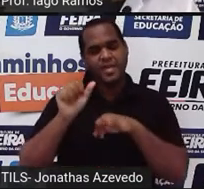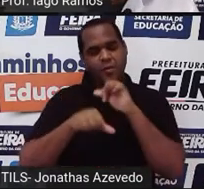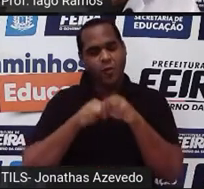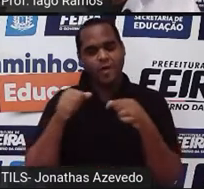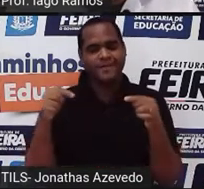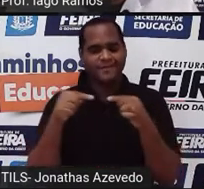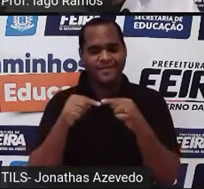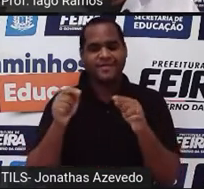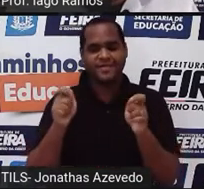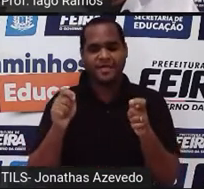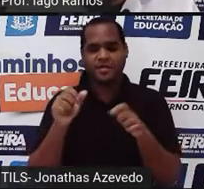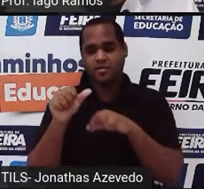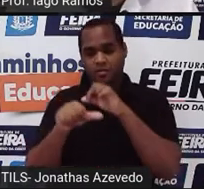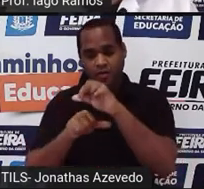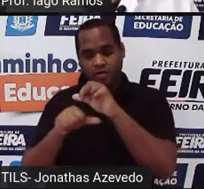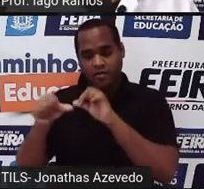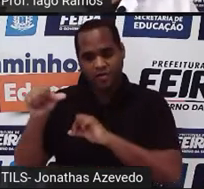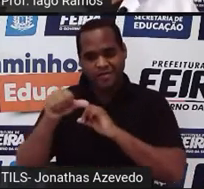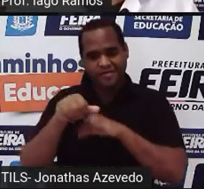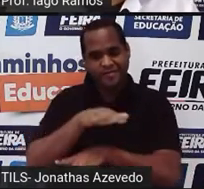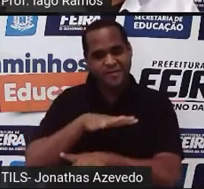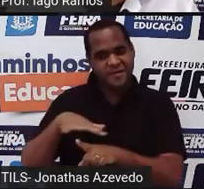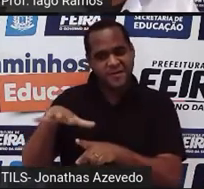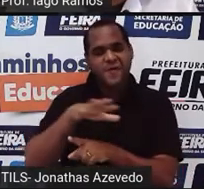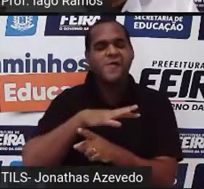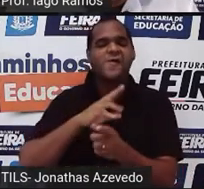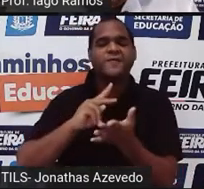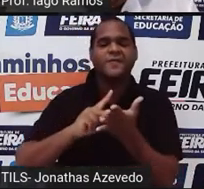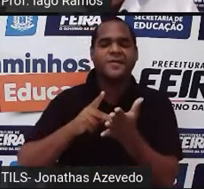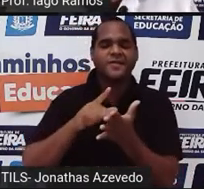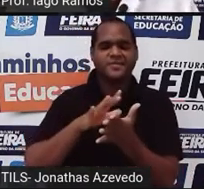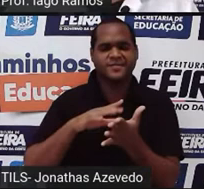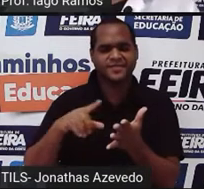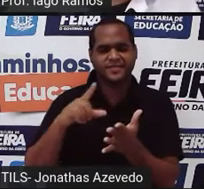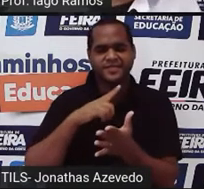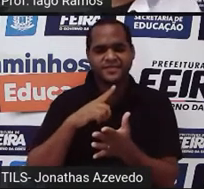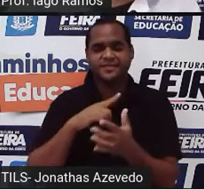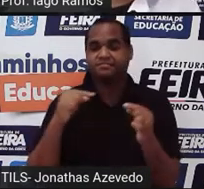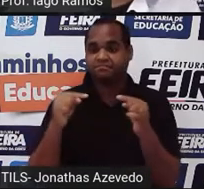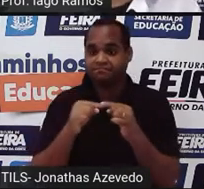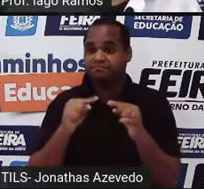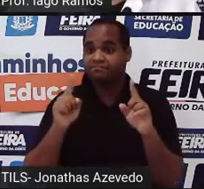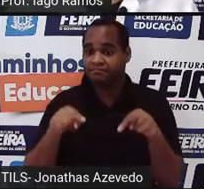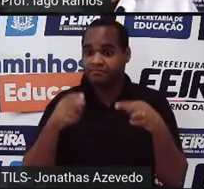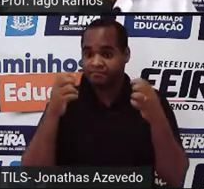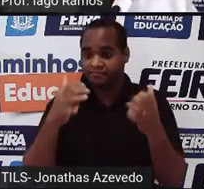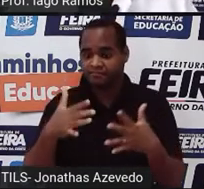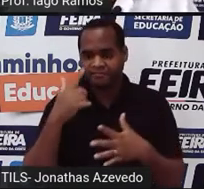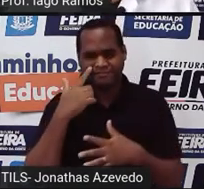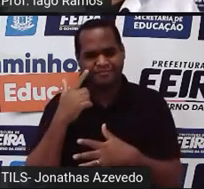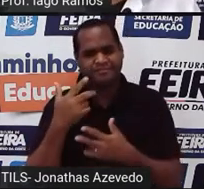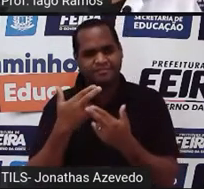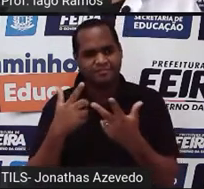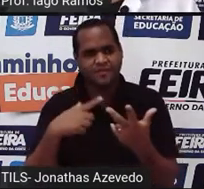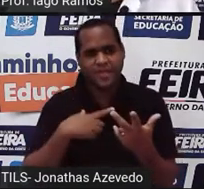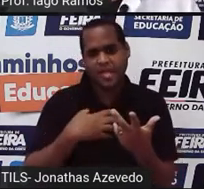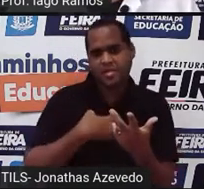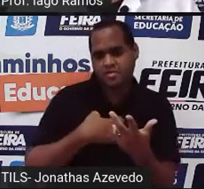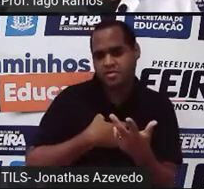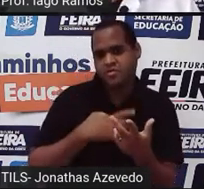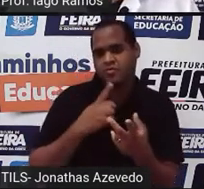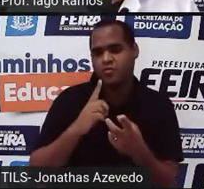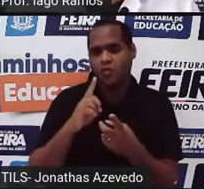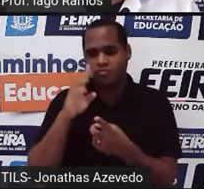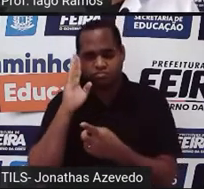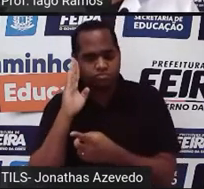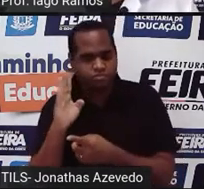que desloca uma figura plana, uma figura geométrica plana, e tem que ter uma direção ou um sentido, tá